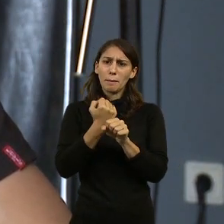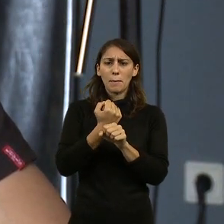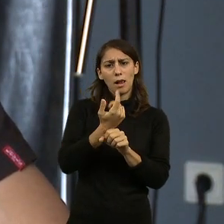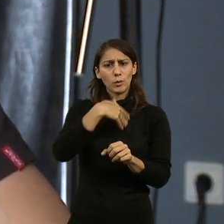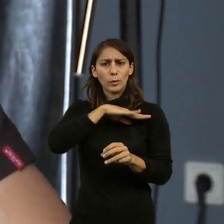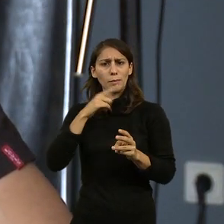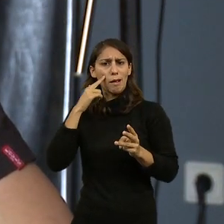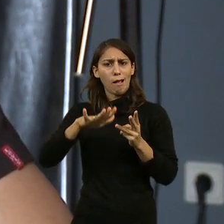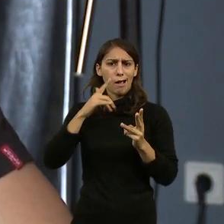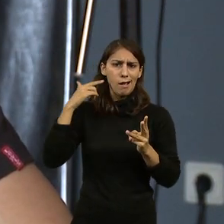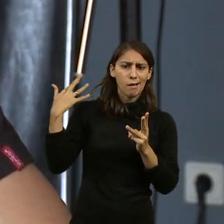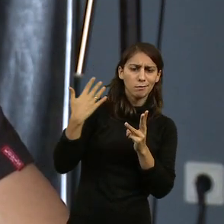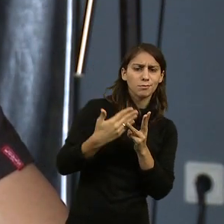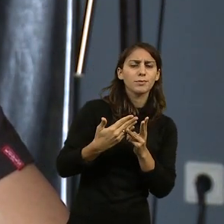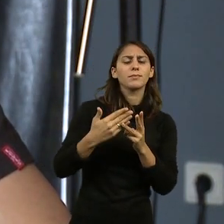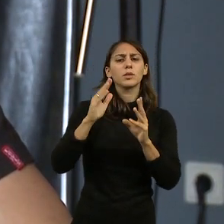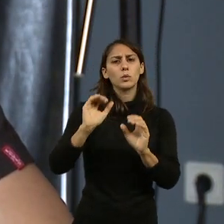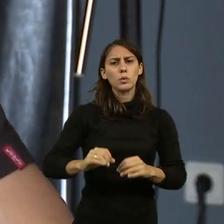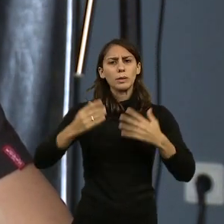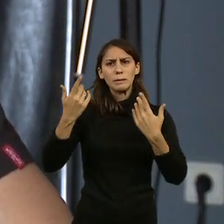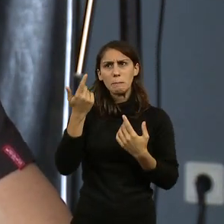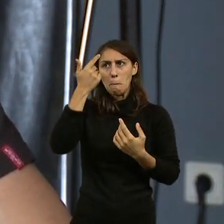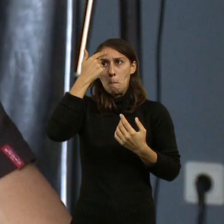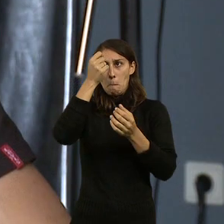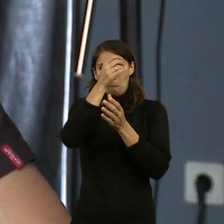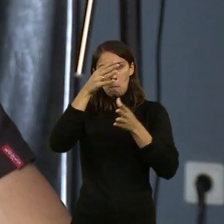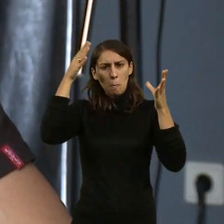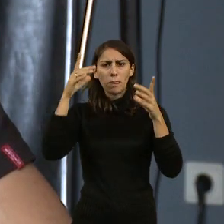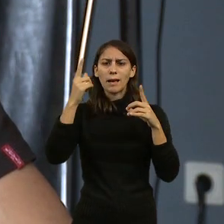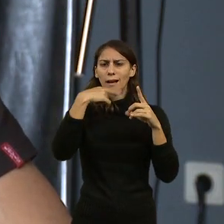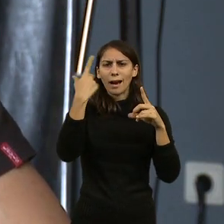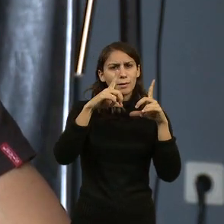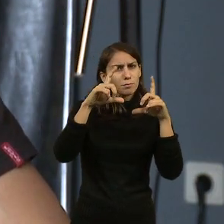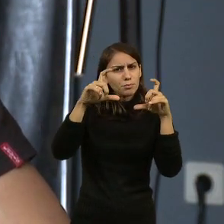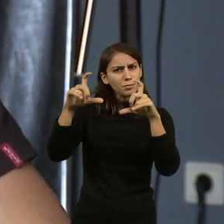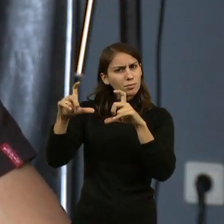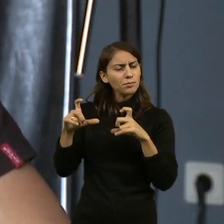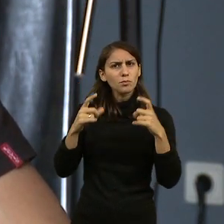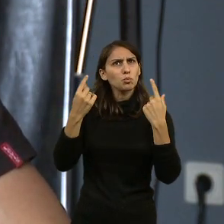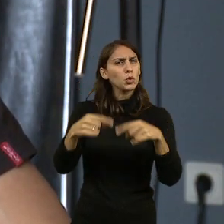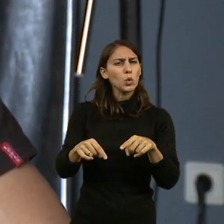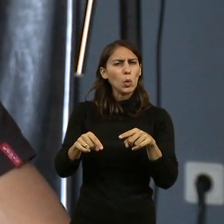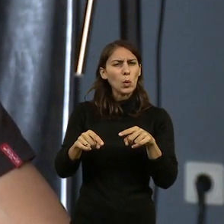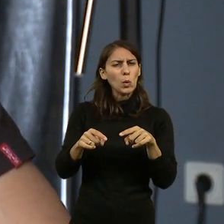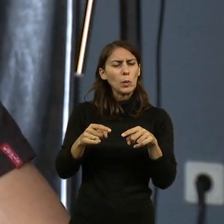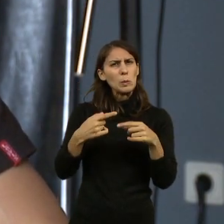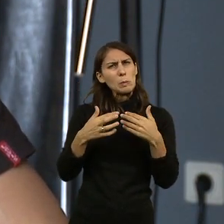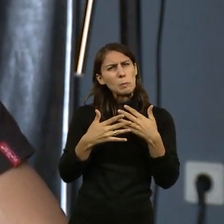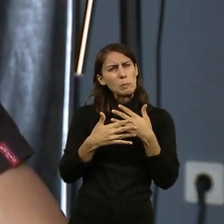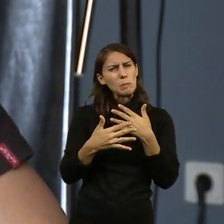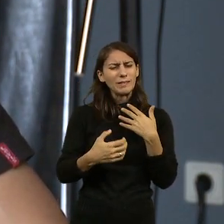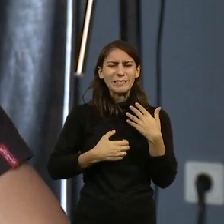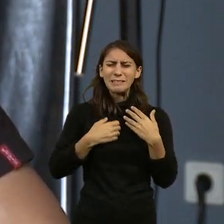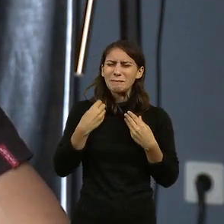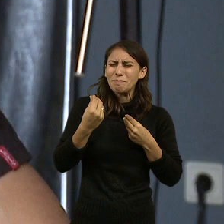ser inicialmente uma ideia só de retrato, mas achei que seria giro contar a história de cada um, até porque há muitos que não têm nada online,